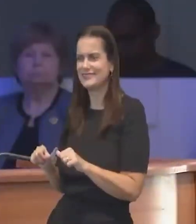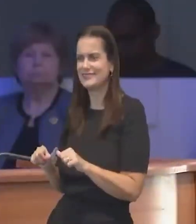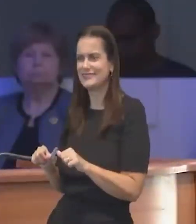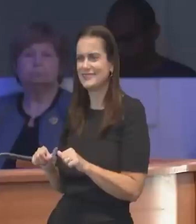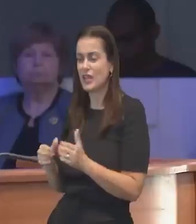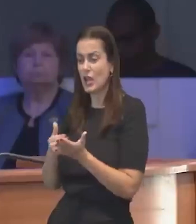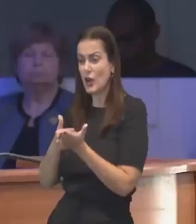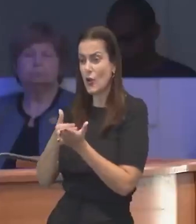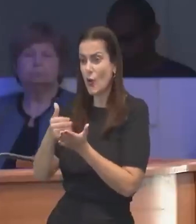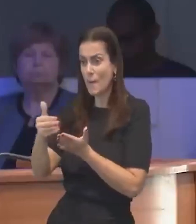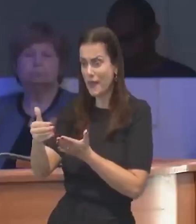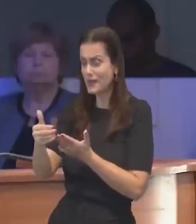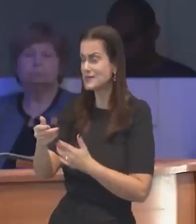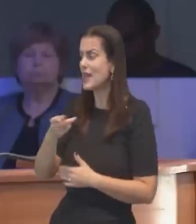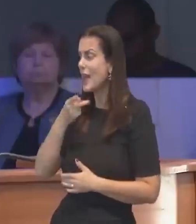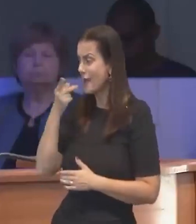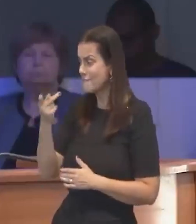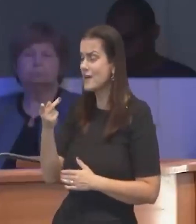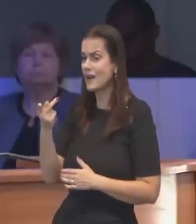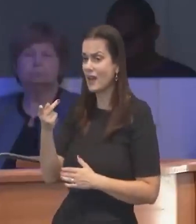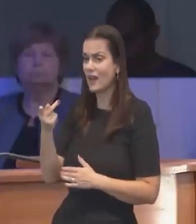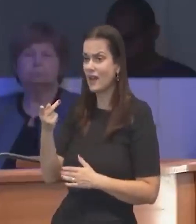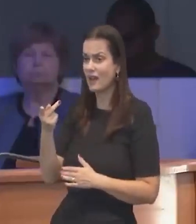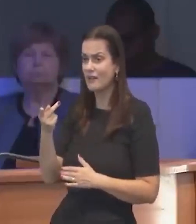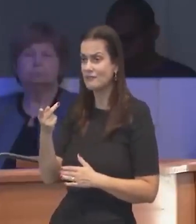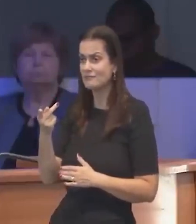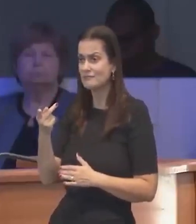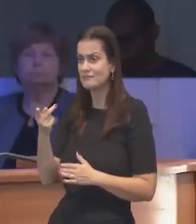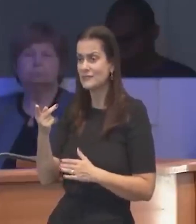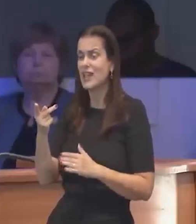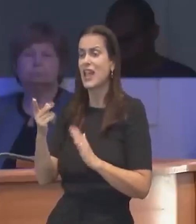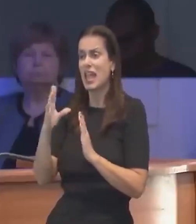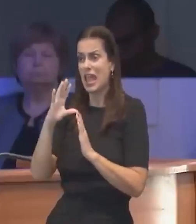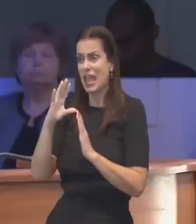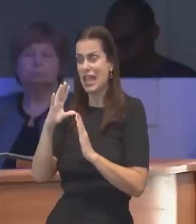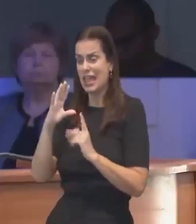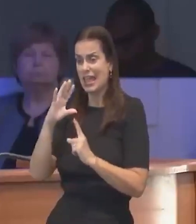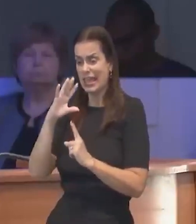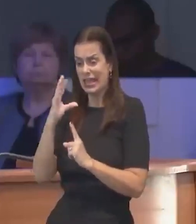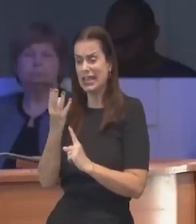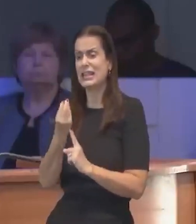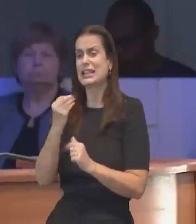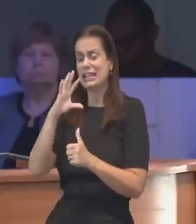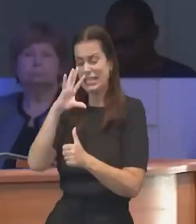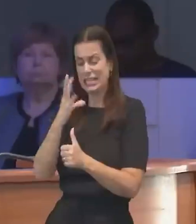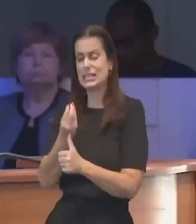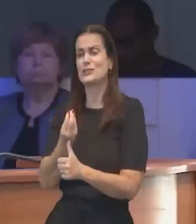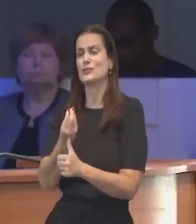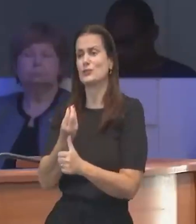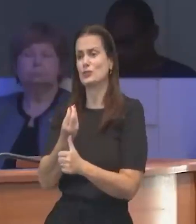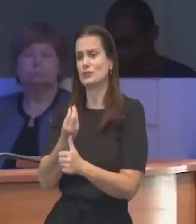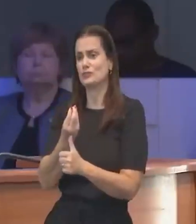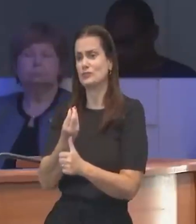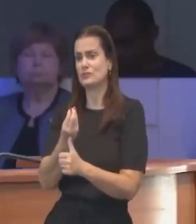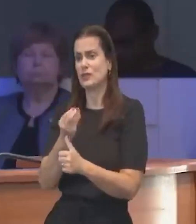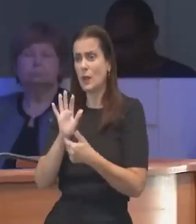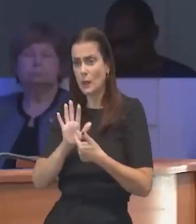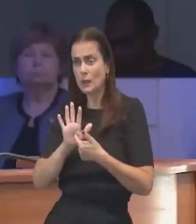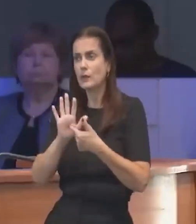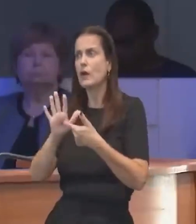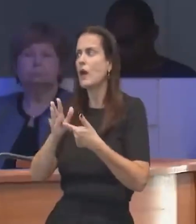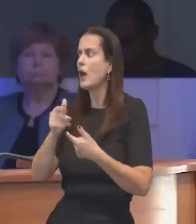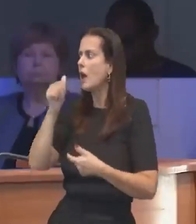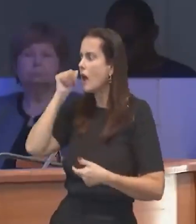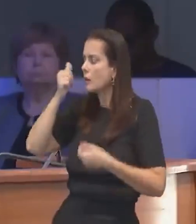começa a chamá-lo de Cristo, Messias. E aquela transformação e aquela revelação que ela